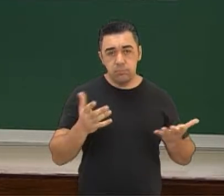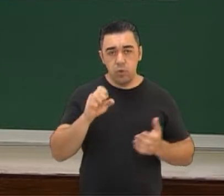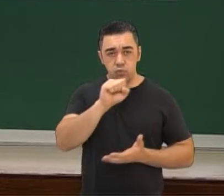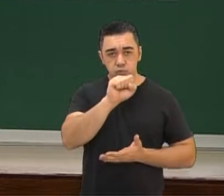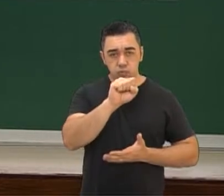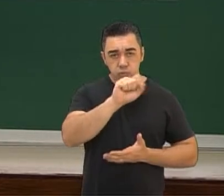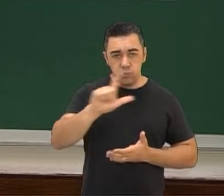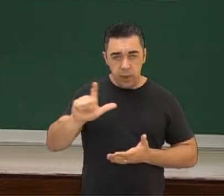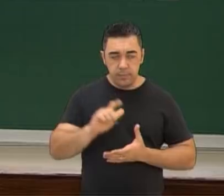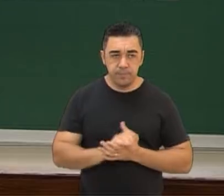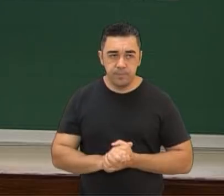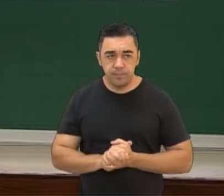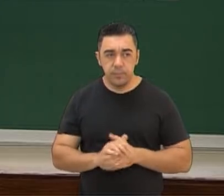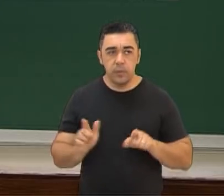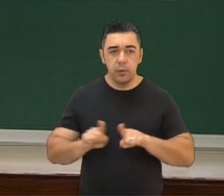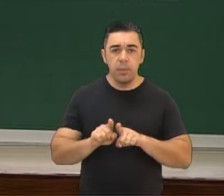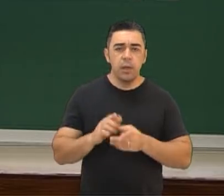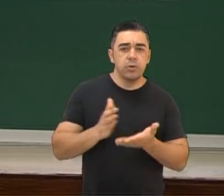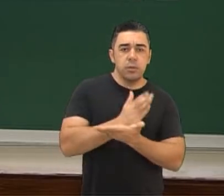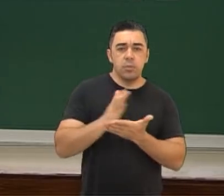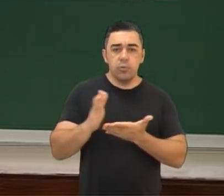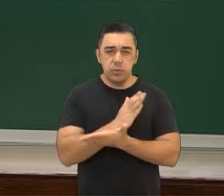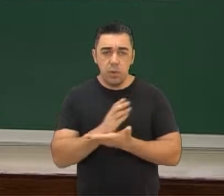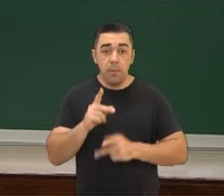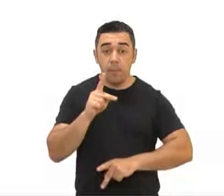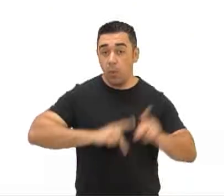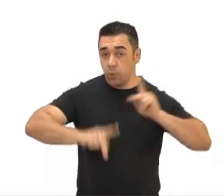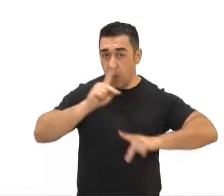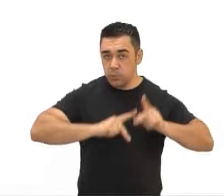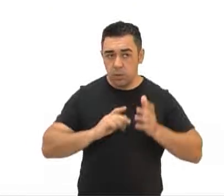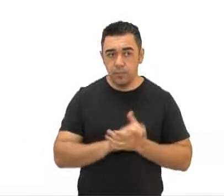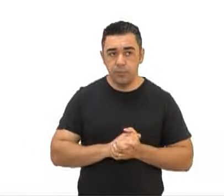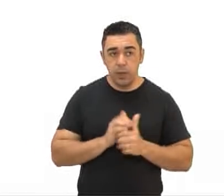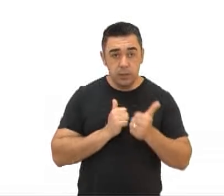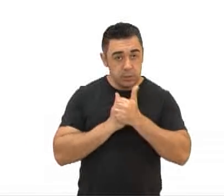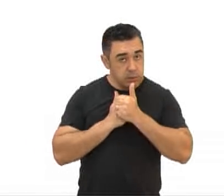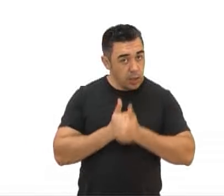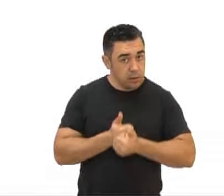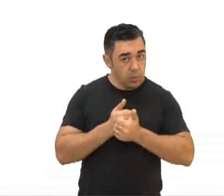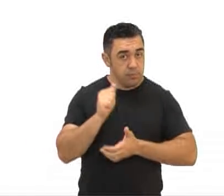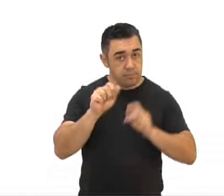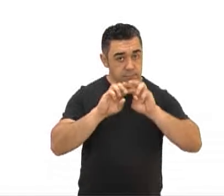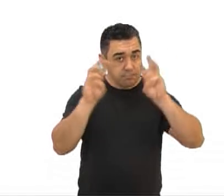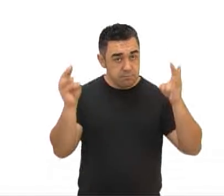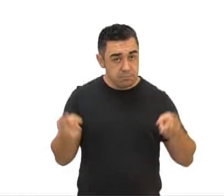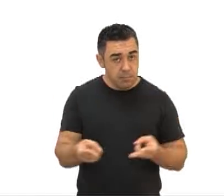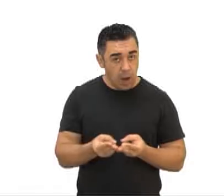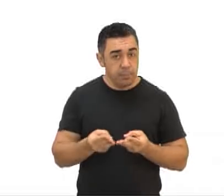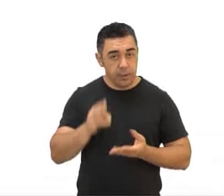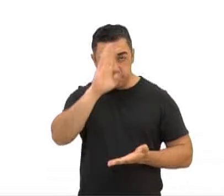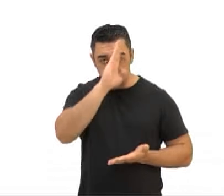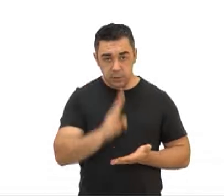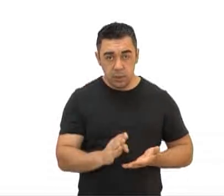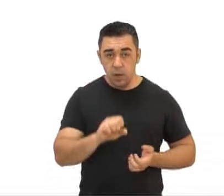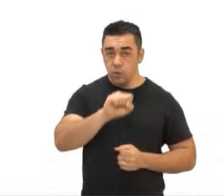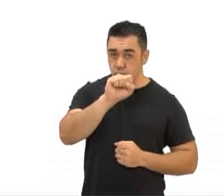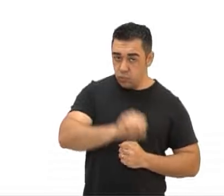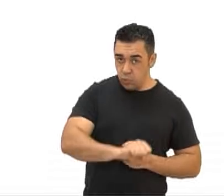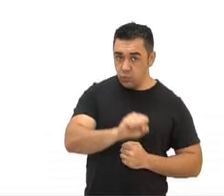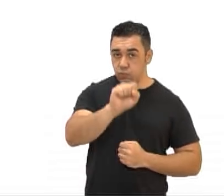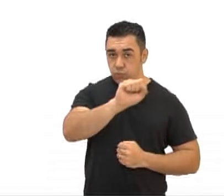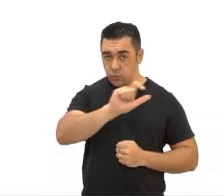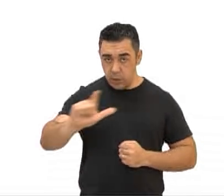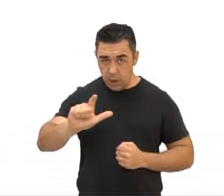ok? Distribuição da população. Então vamos falar um pouquinho ali baseado nos mapas. O que nós vamos ter? Sul e Sudeste